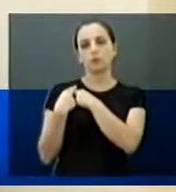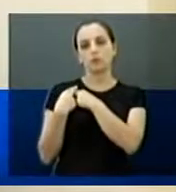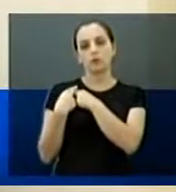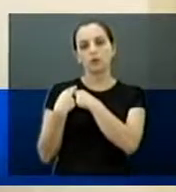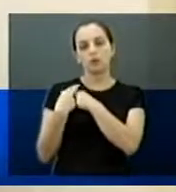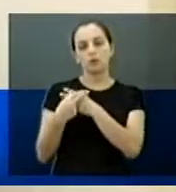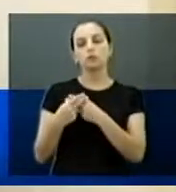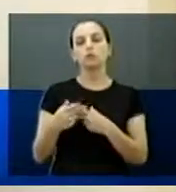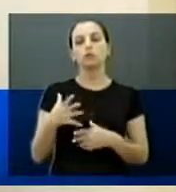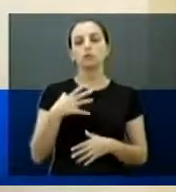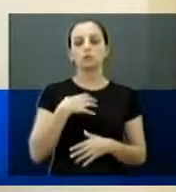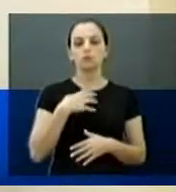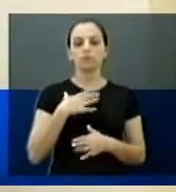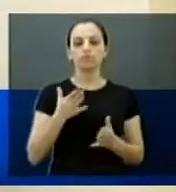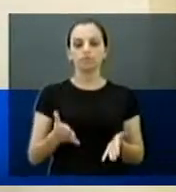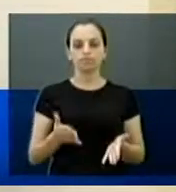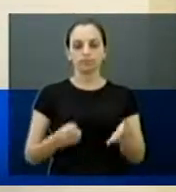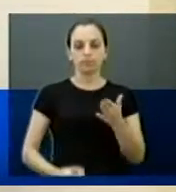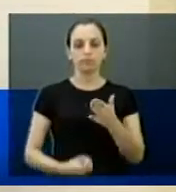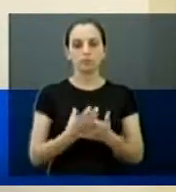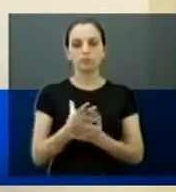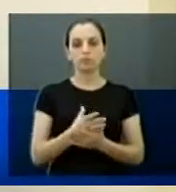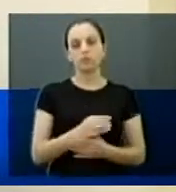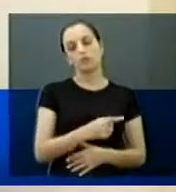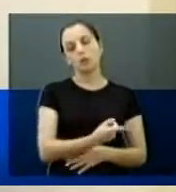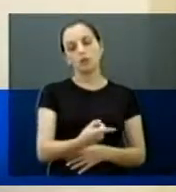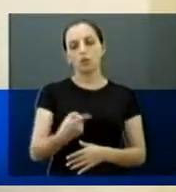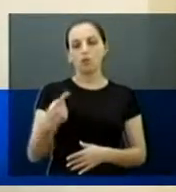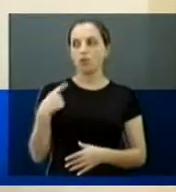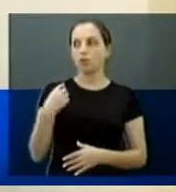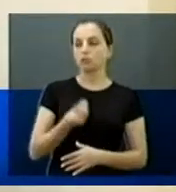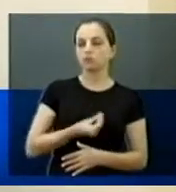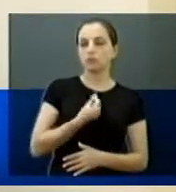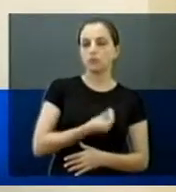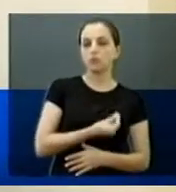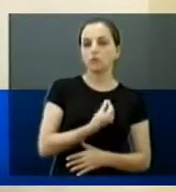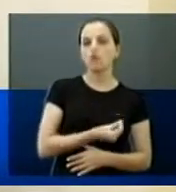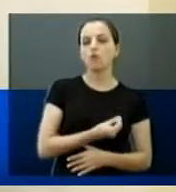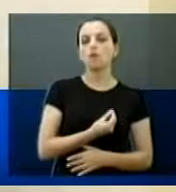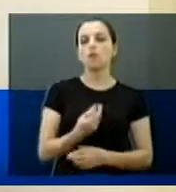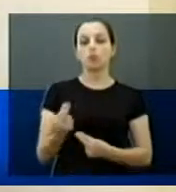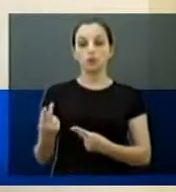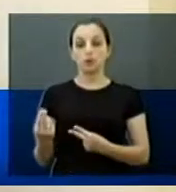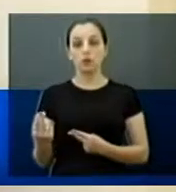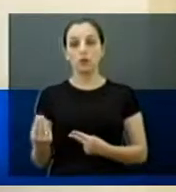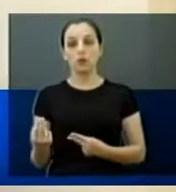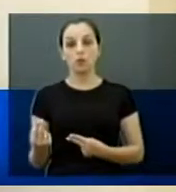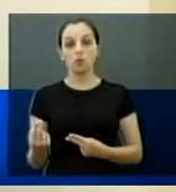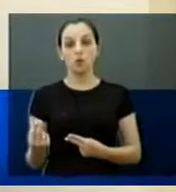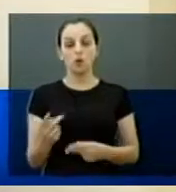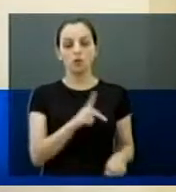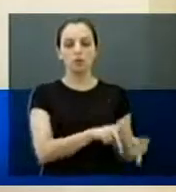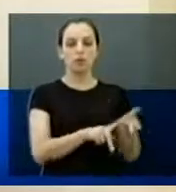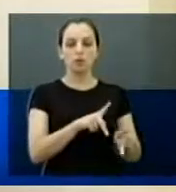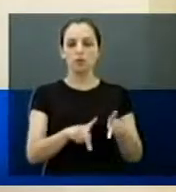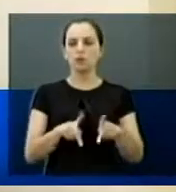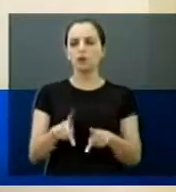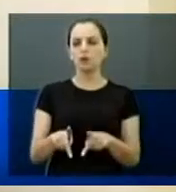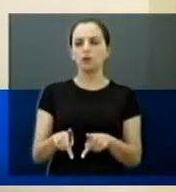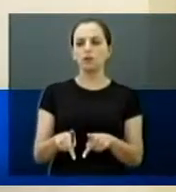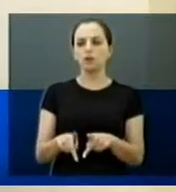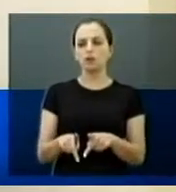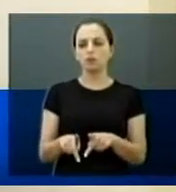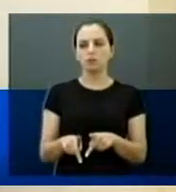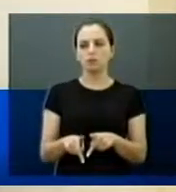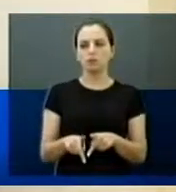criadas. Provavelmente, qualquer um de nós que vivêssemos a situação que hoje vive a população cubana,